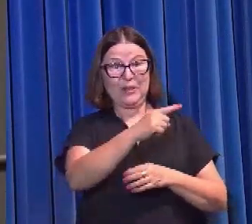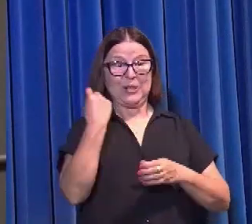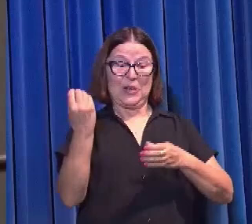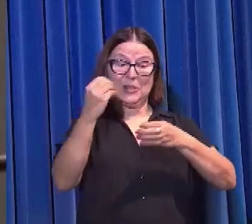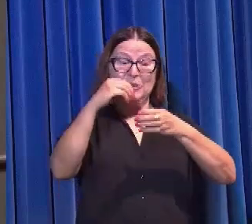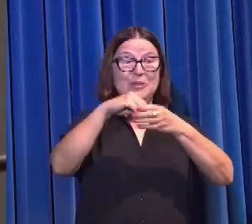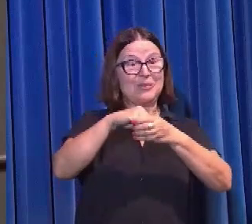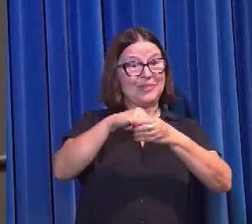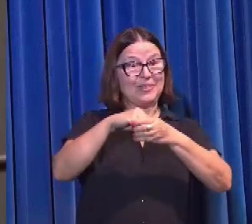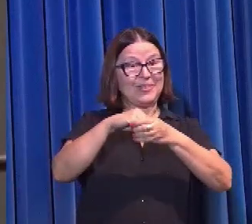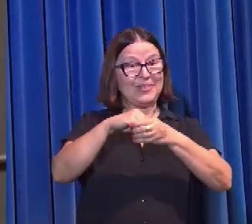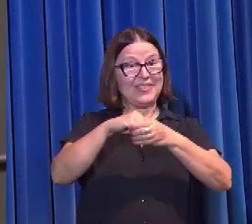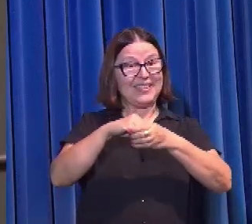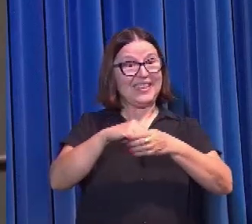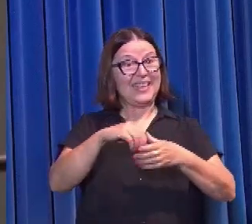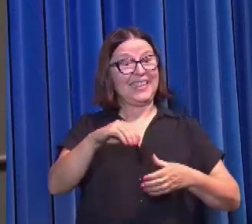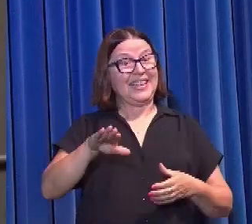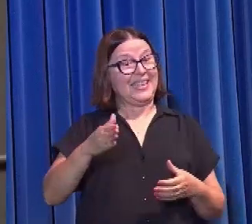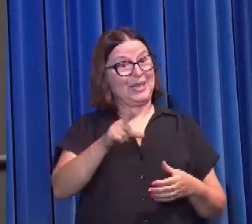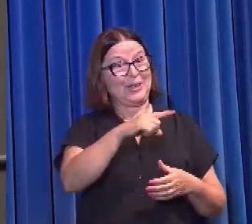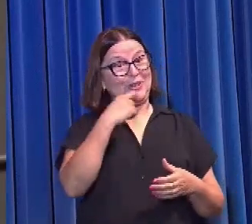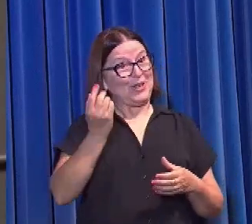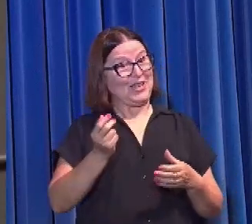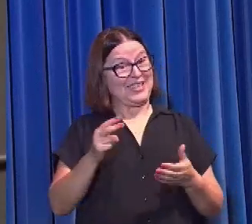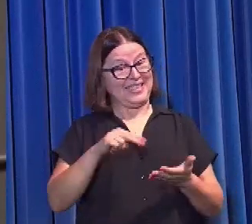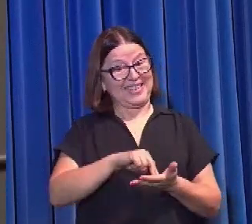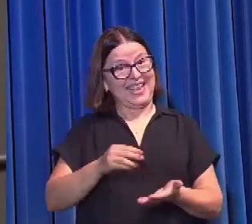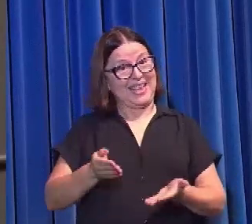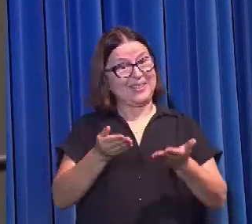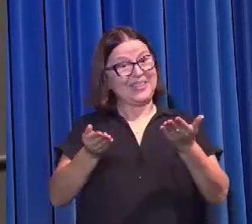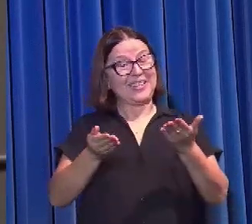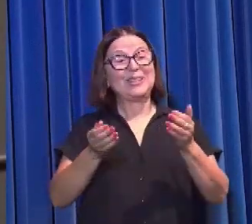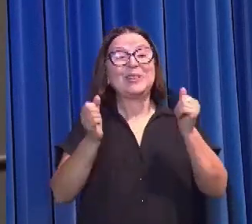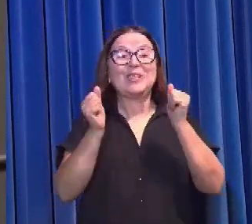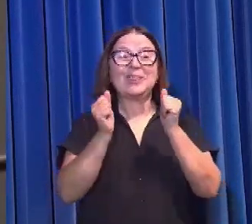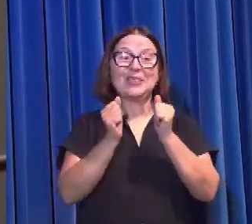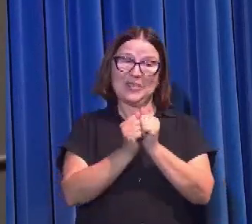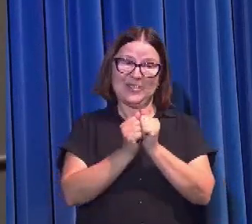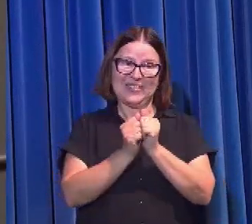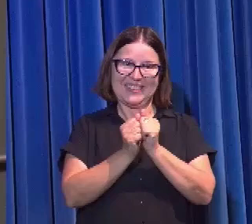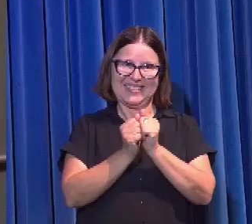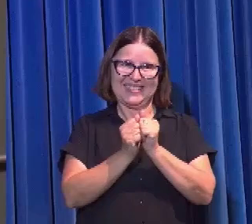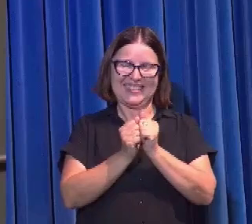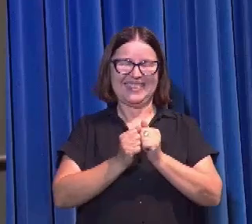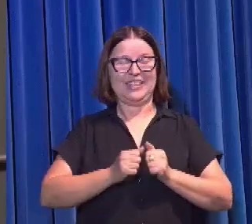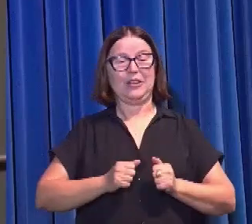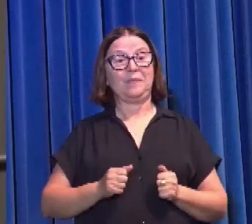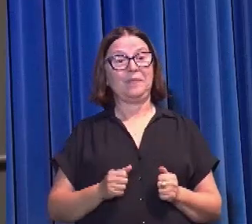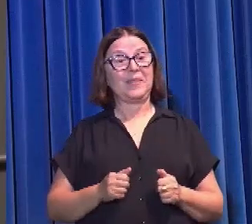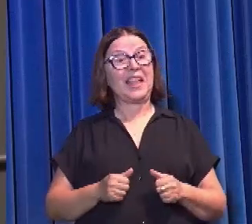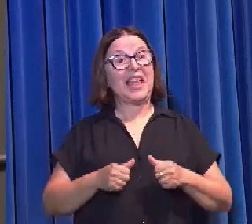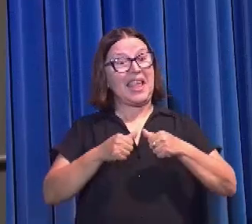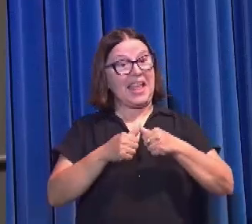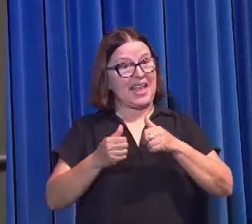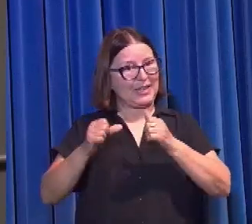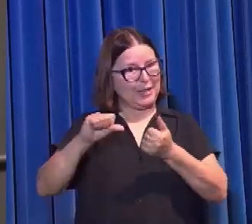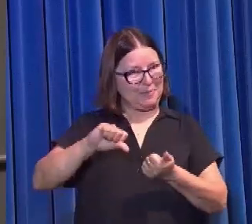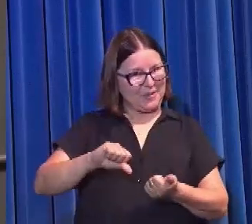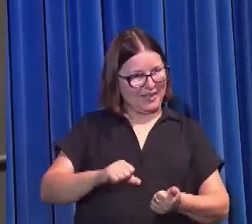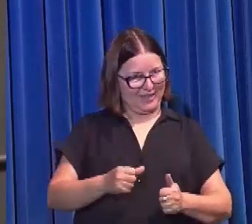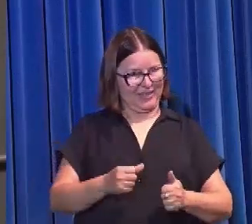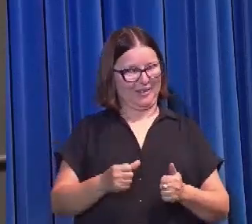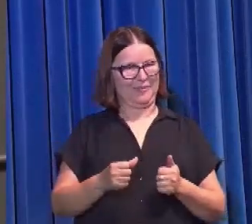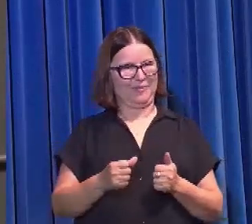ressuscitados juntamente com ele em novidade de vida. É esse batismo aqui que Paulo está dizendo, meus irmãos. Há um só